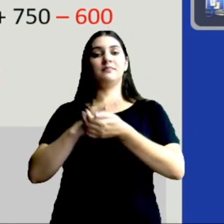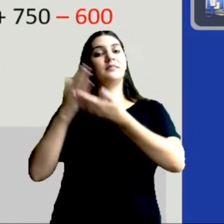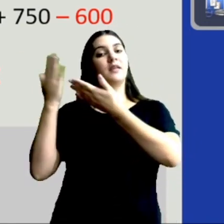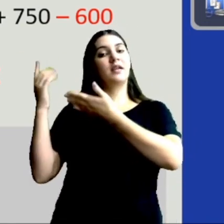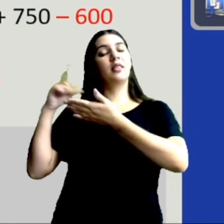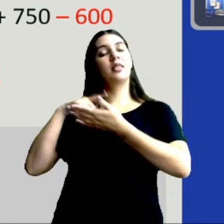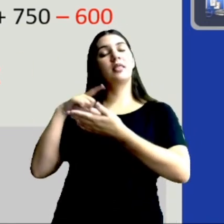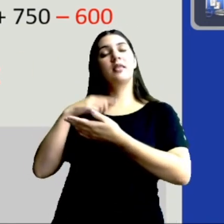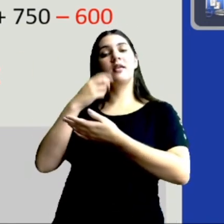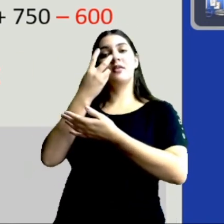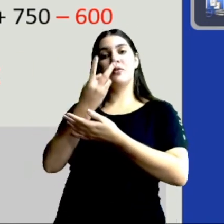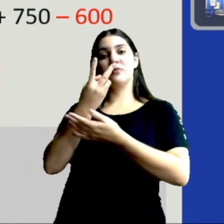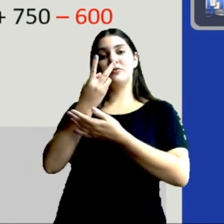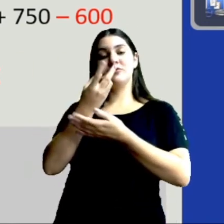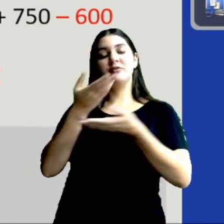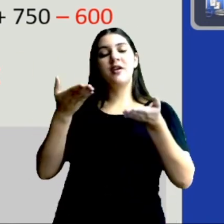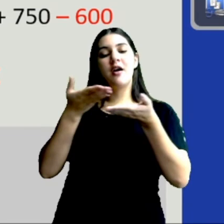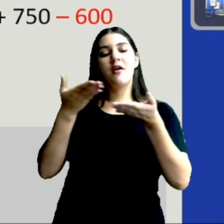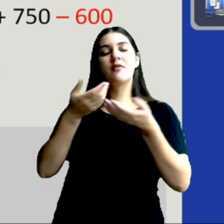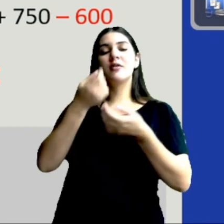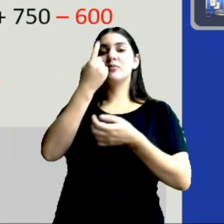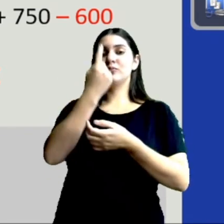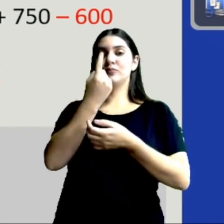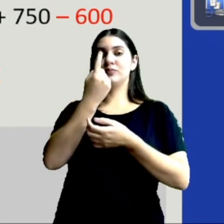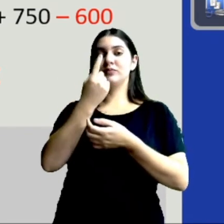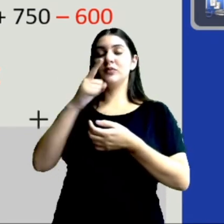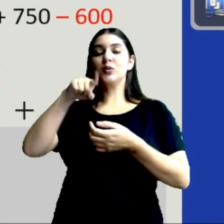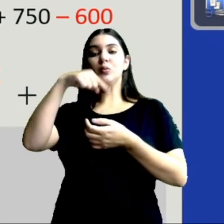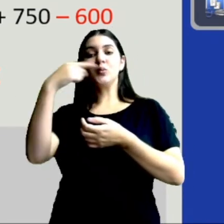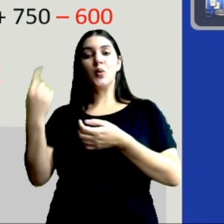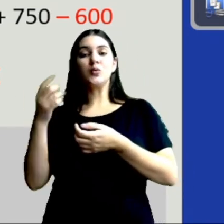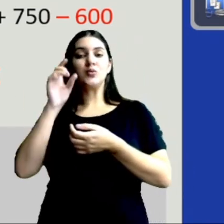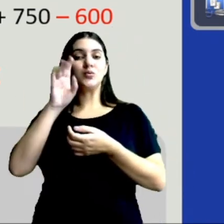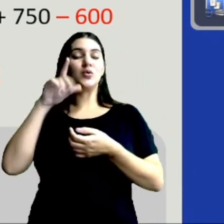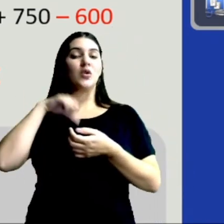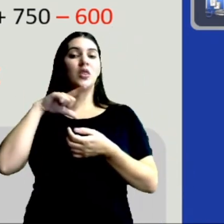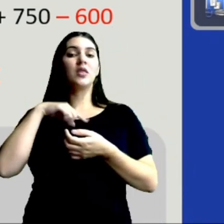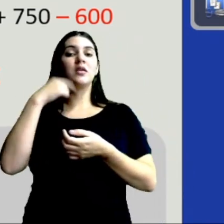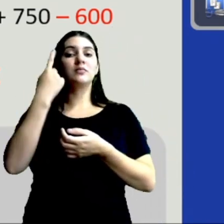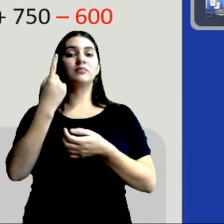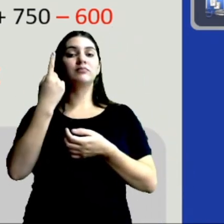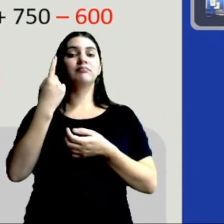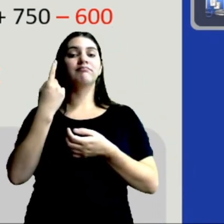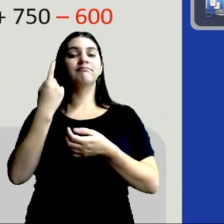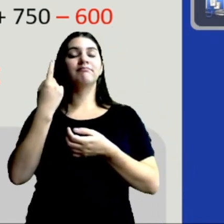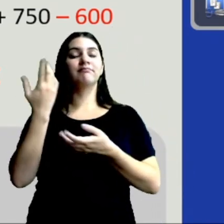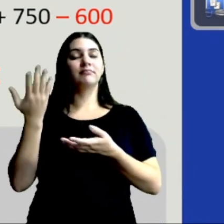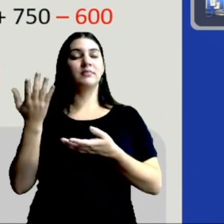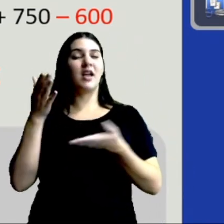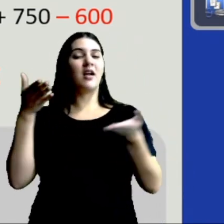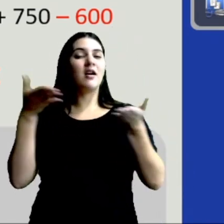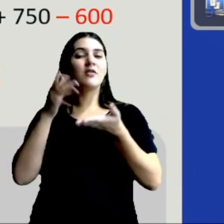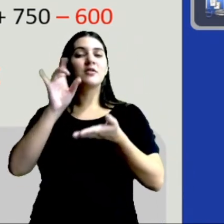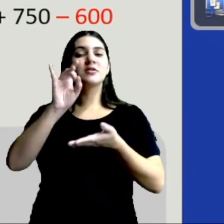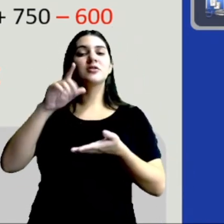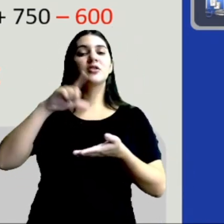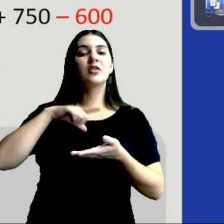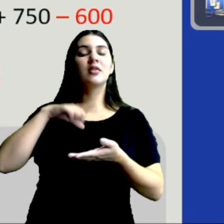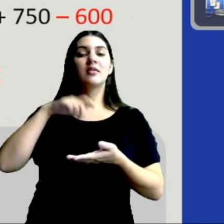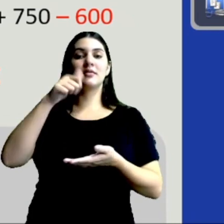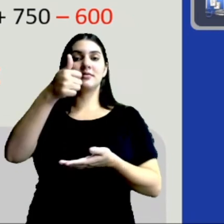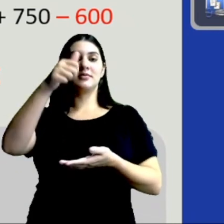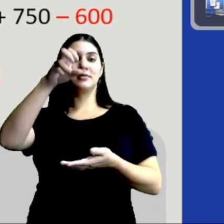então ficou 1. E do outro lado, que só tinha 1, foi embora, ficou apenas os 150